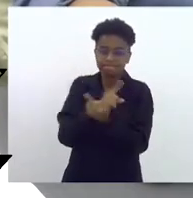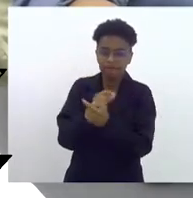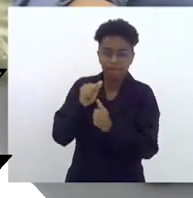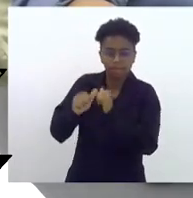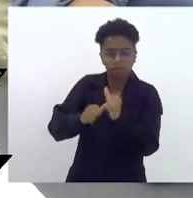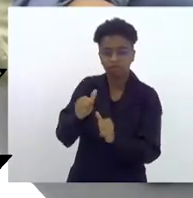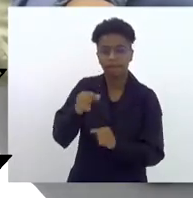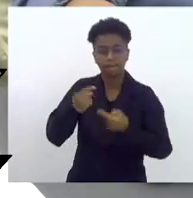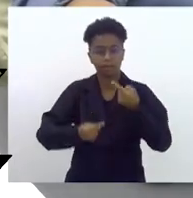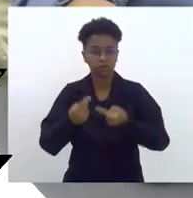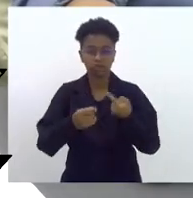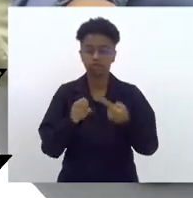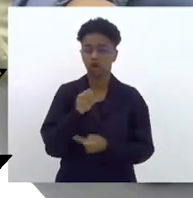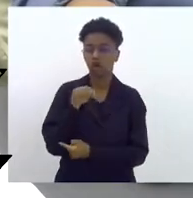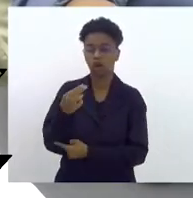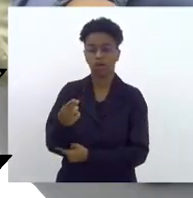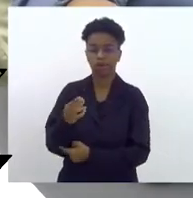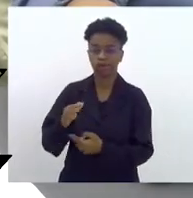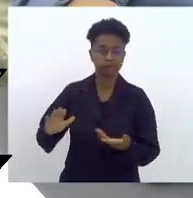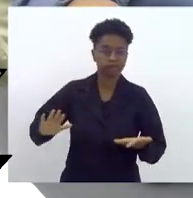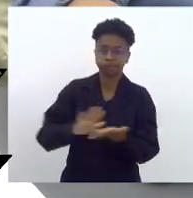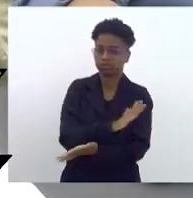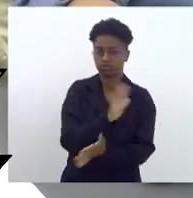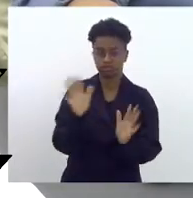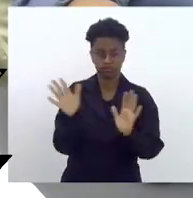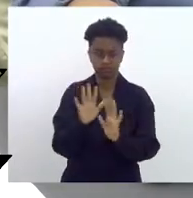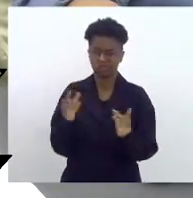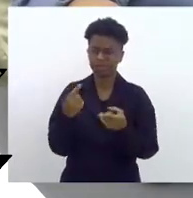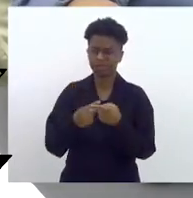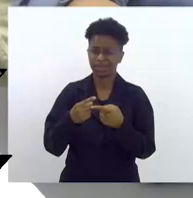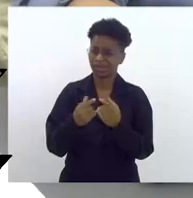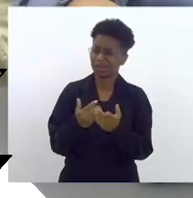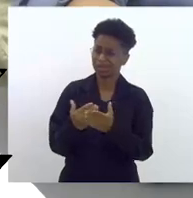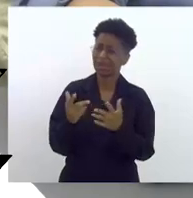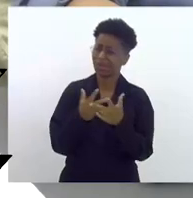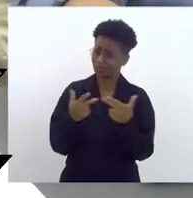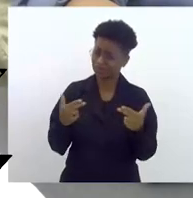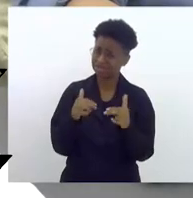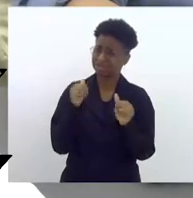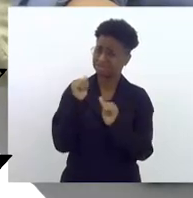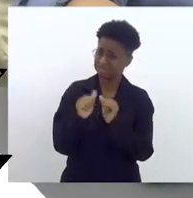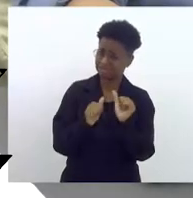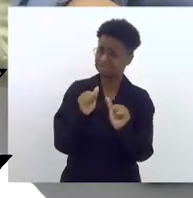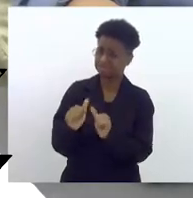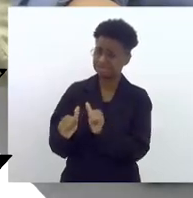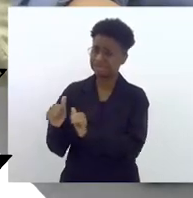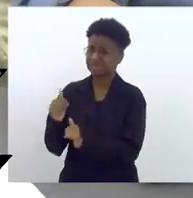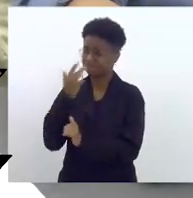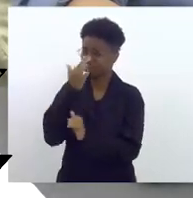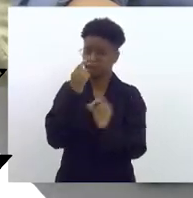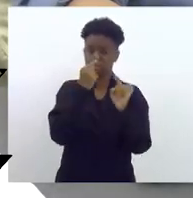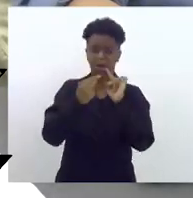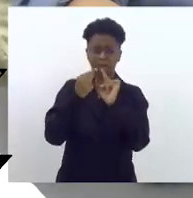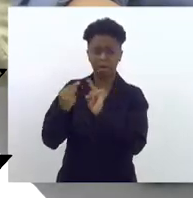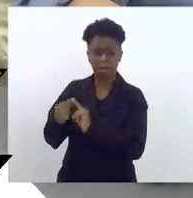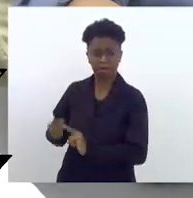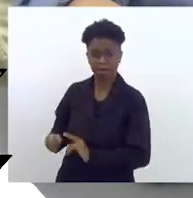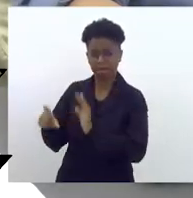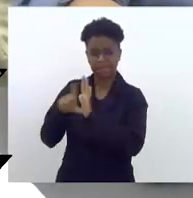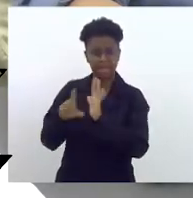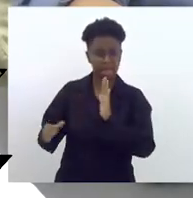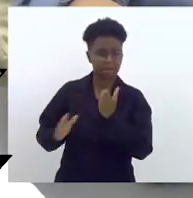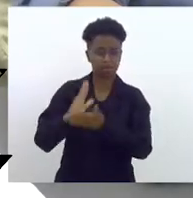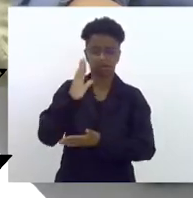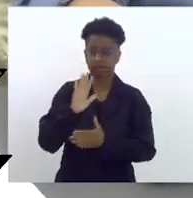então passar o cerol em cima porque ia virar uma situação cada vez que muda então se revoga ajuda